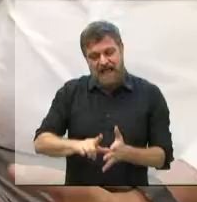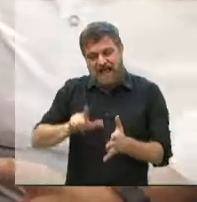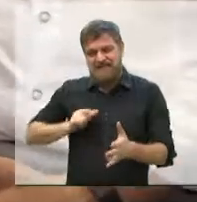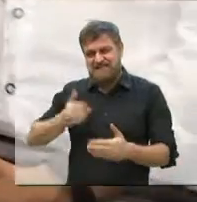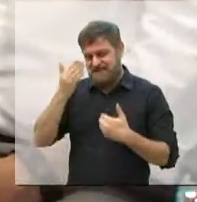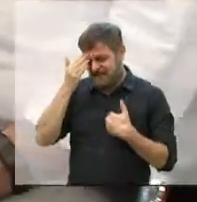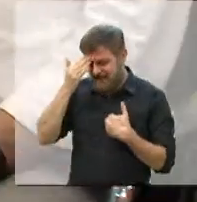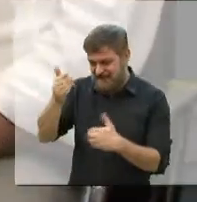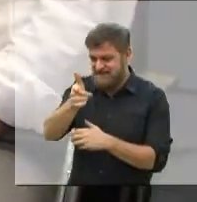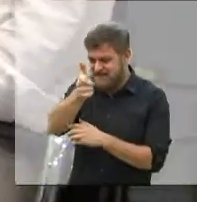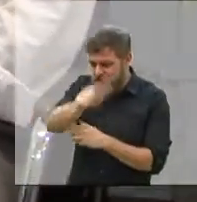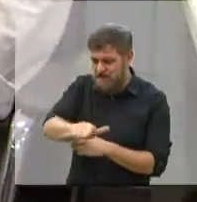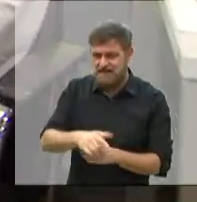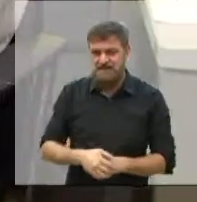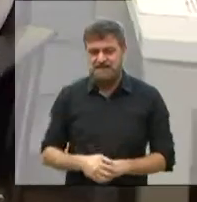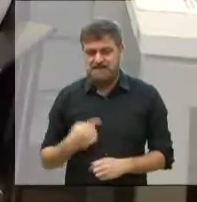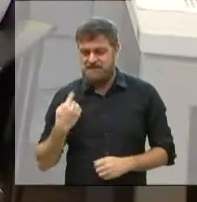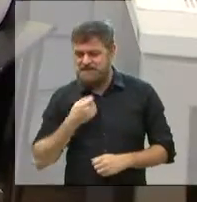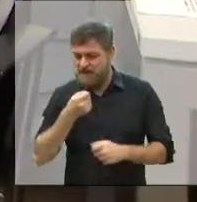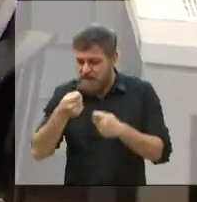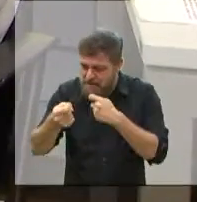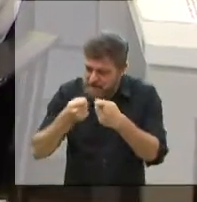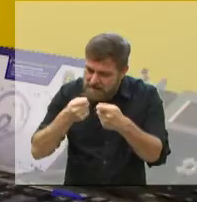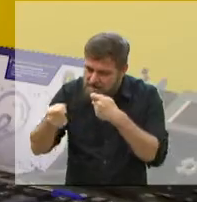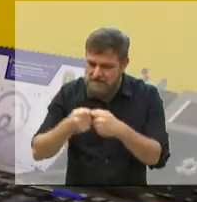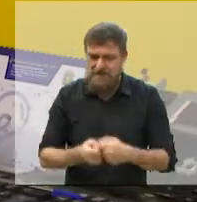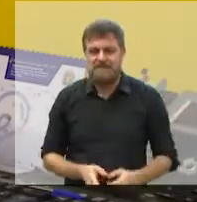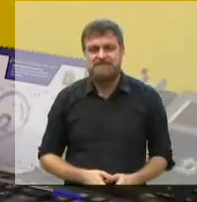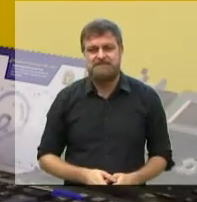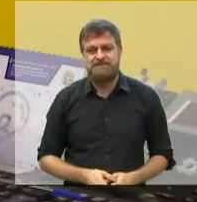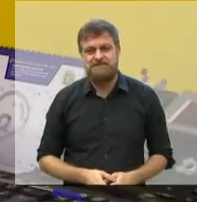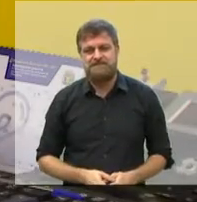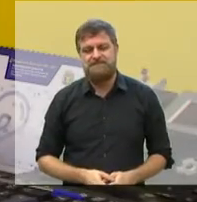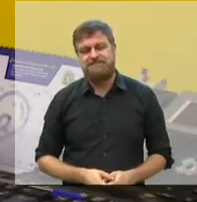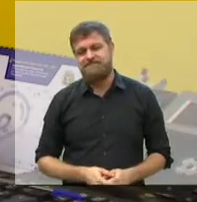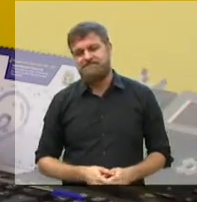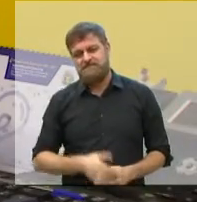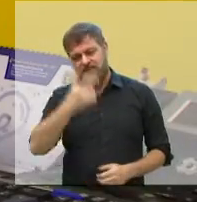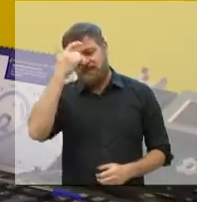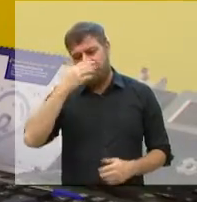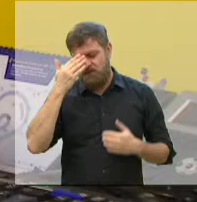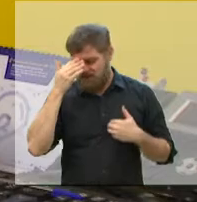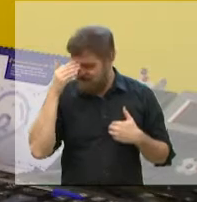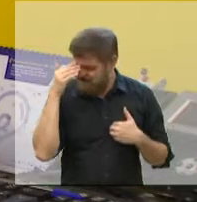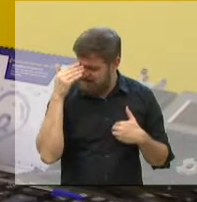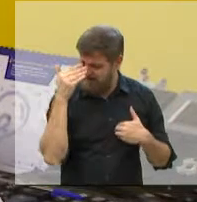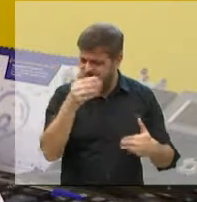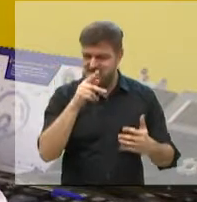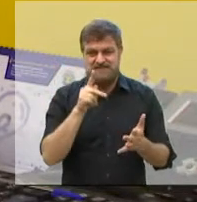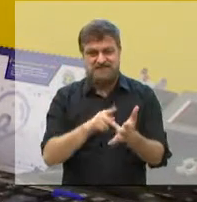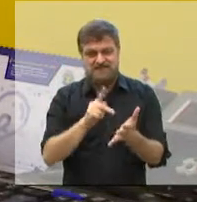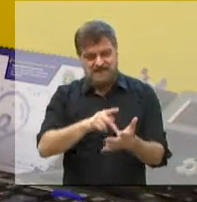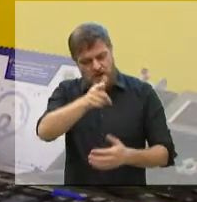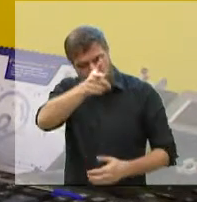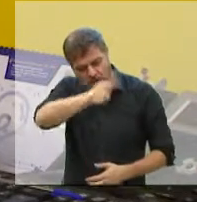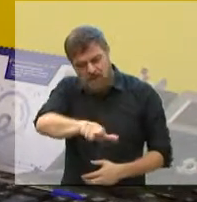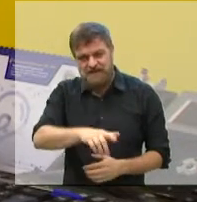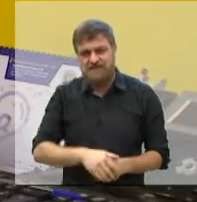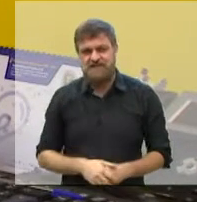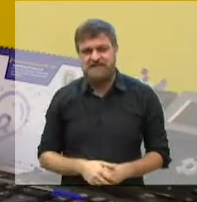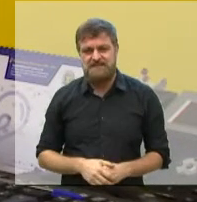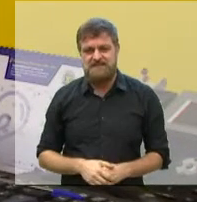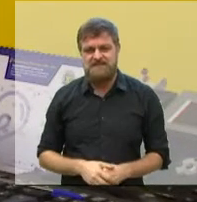o senhor por abrir as portas para a gente também. Vivi, eu que agradeço você, mais uma vez a